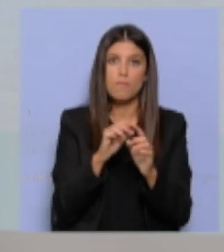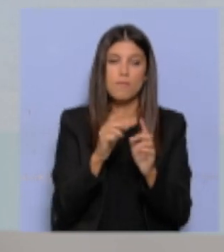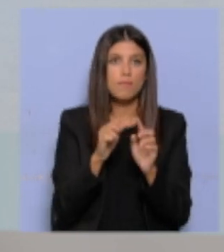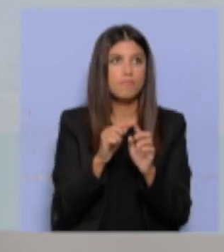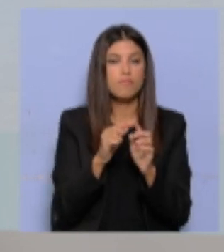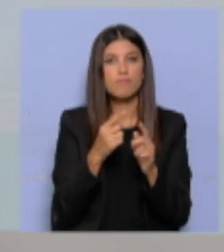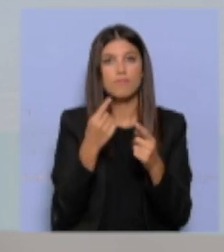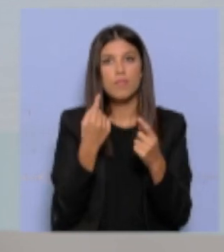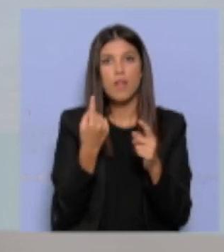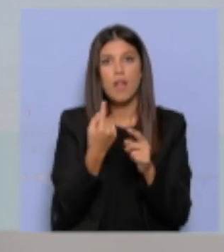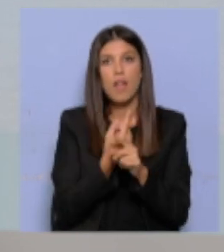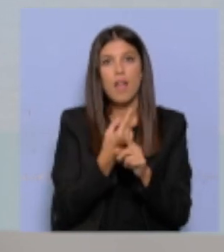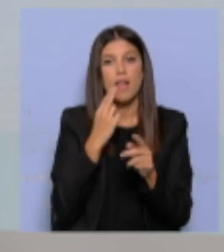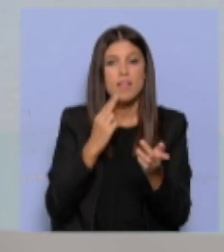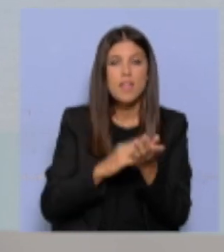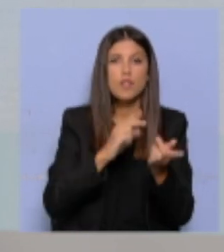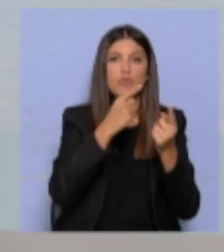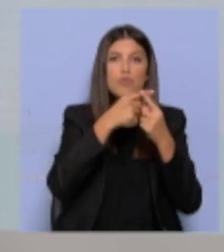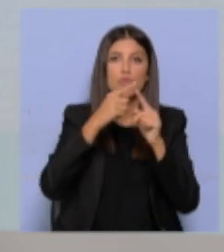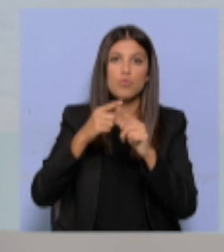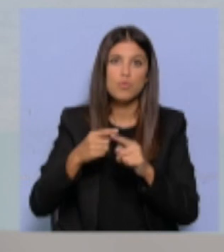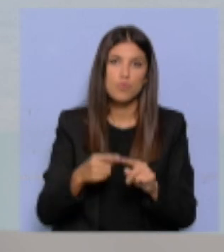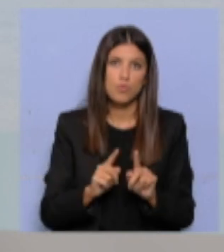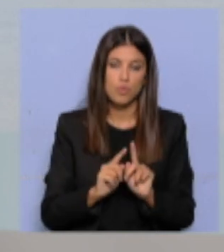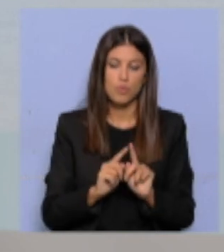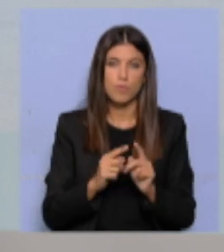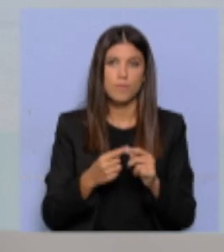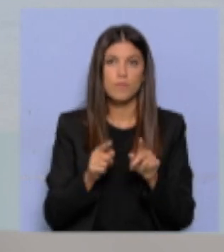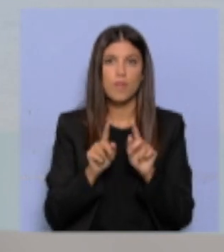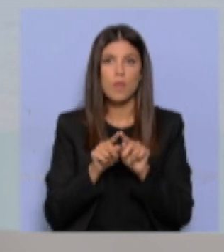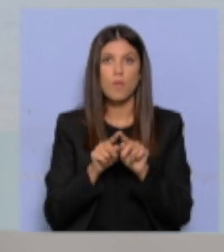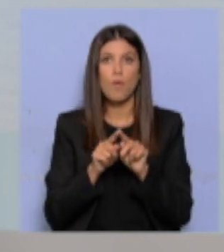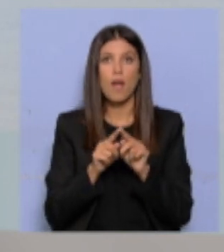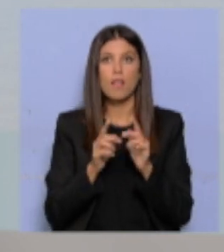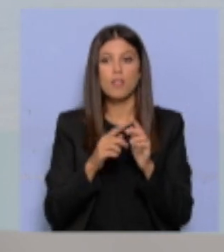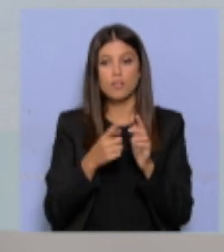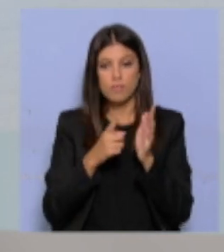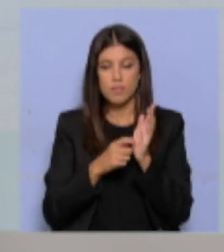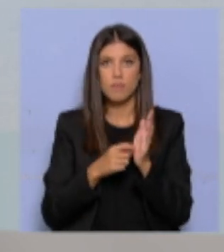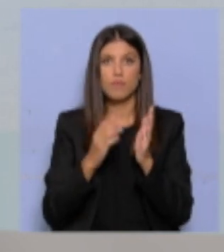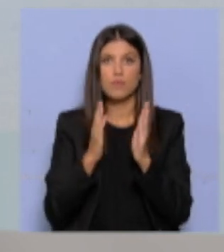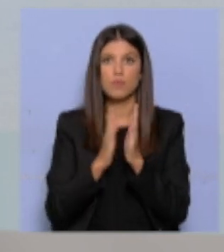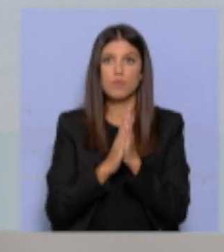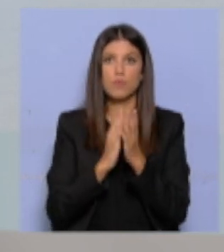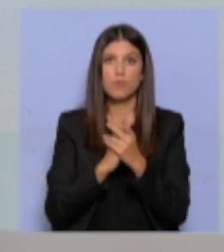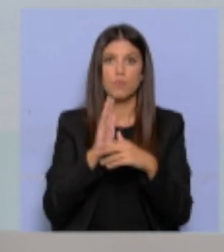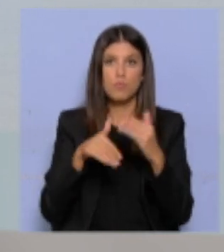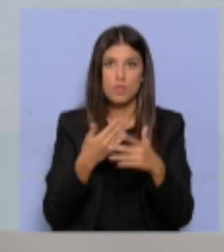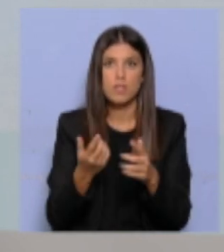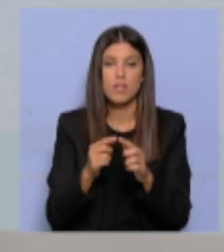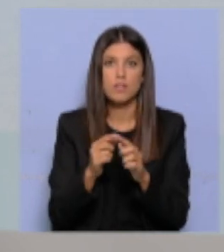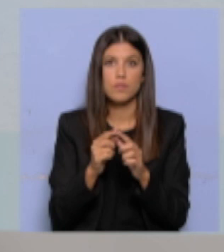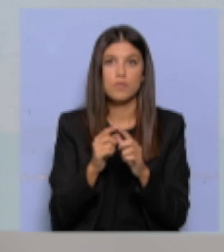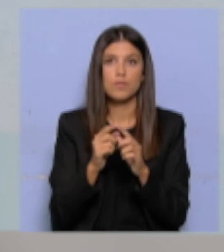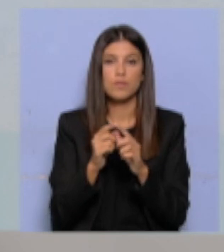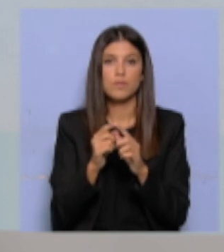de um processo de inculturação muito intenso, principalmente aquilo que eu